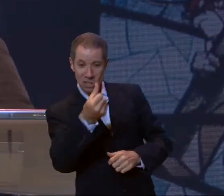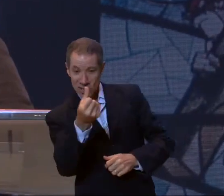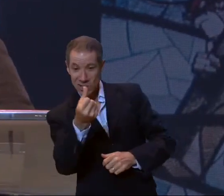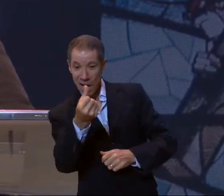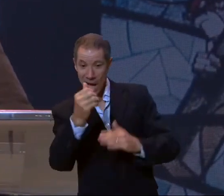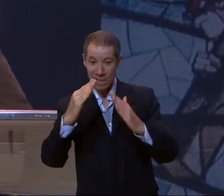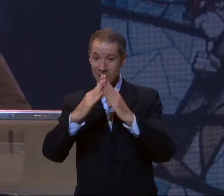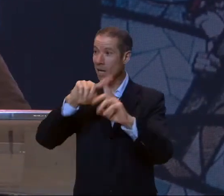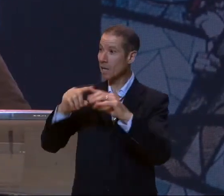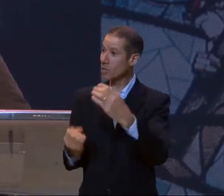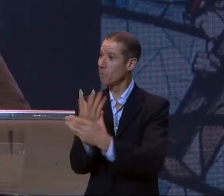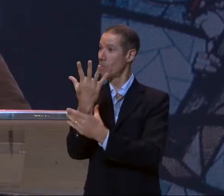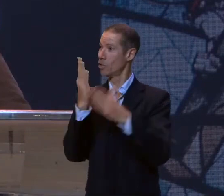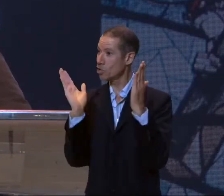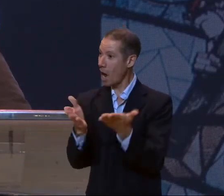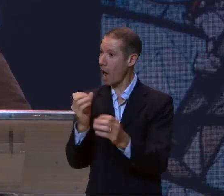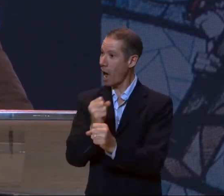igrejas.